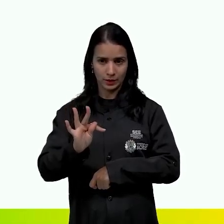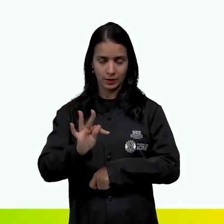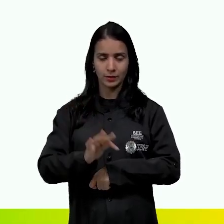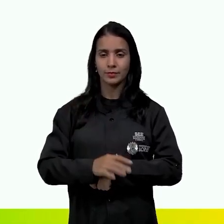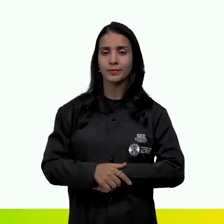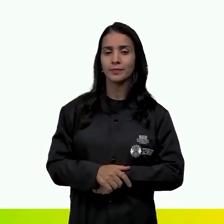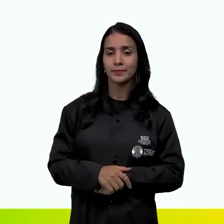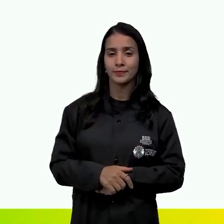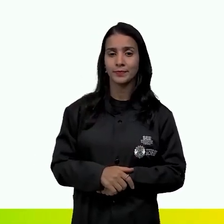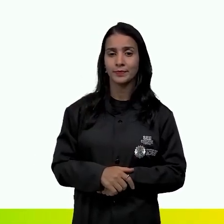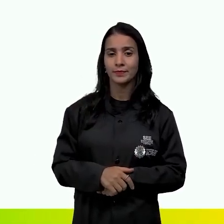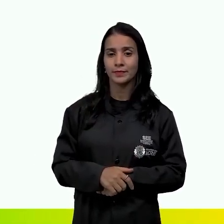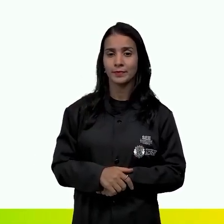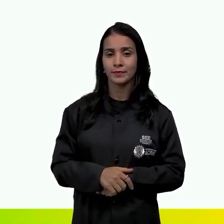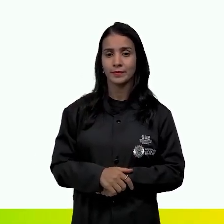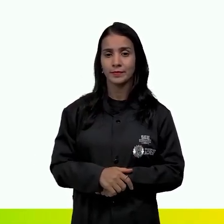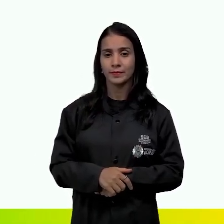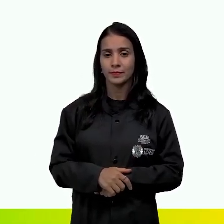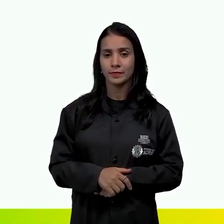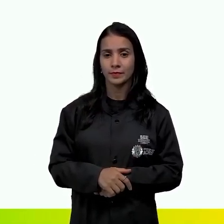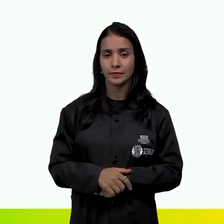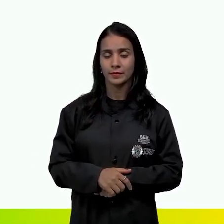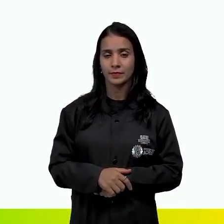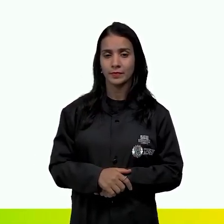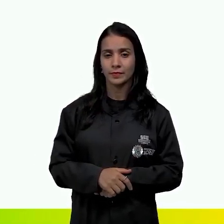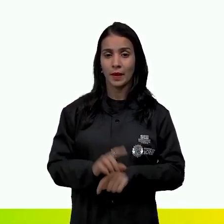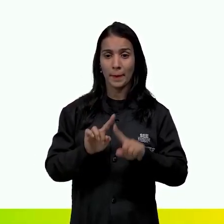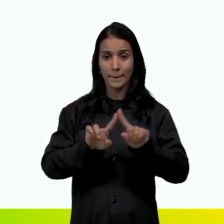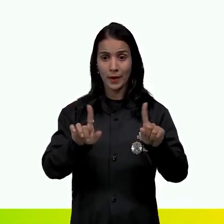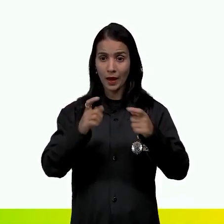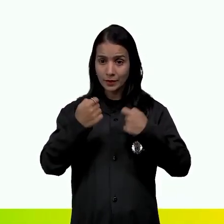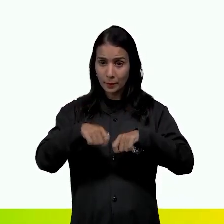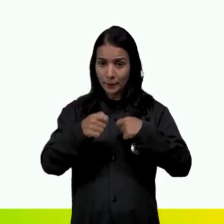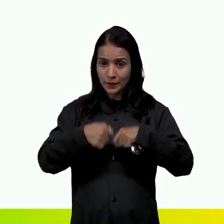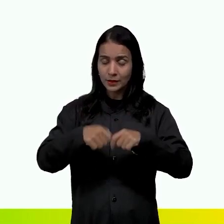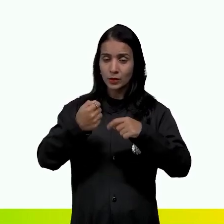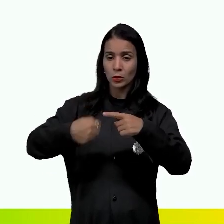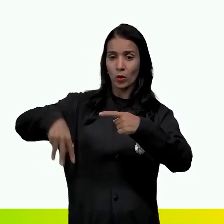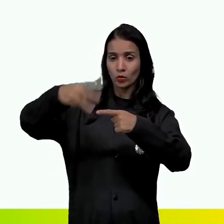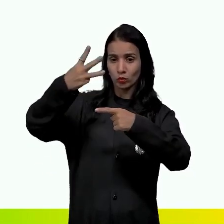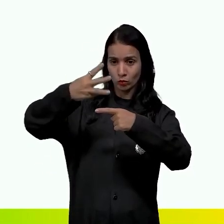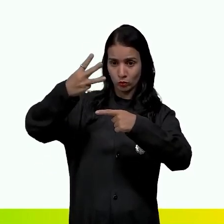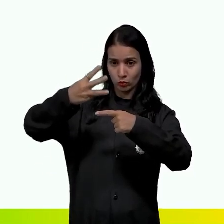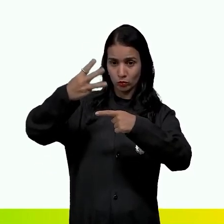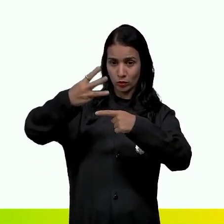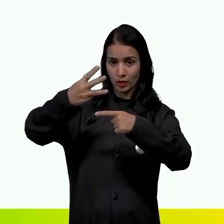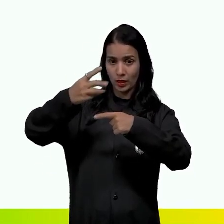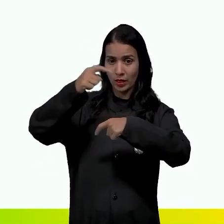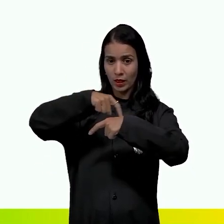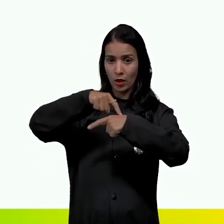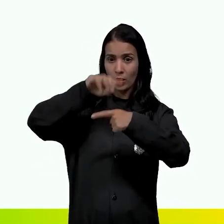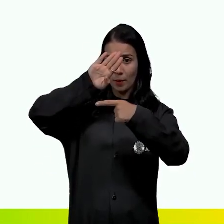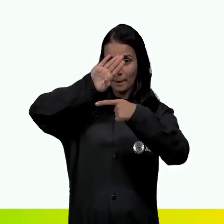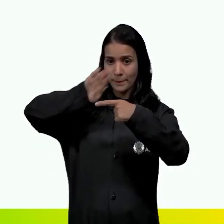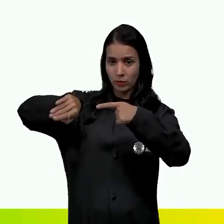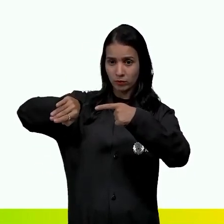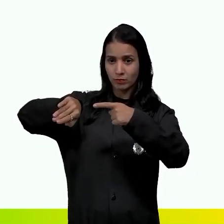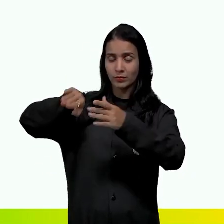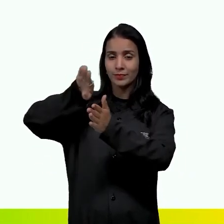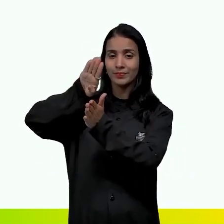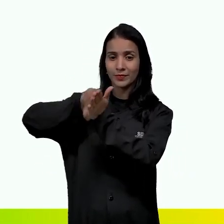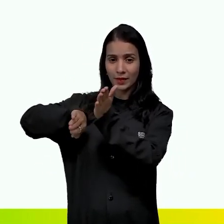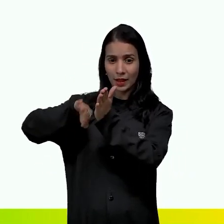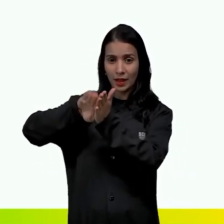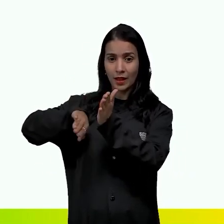De tal modo que quando você extrair a raiz cúbica desse h, você vai obter